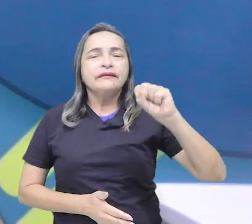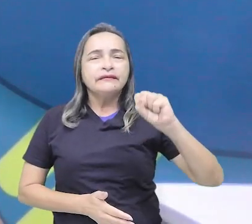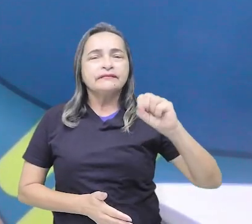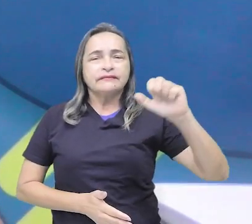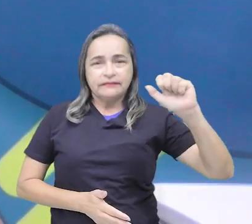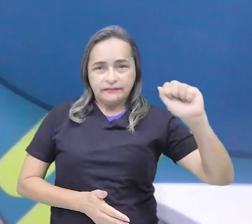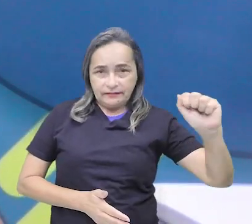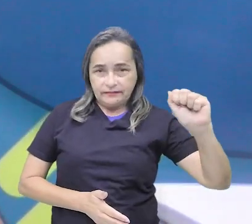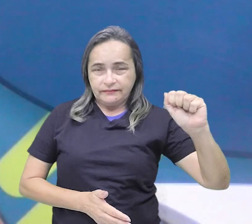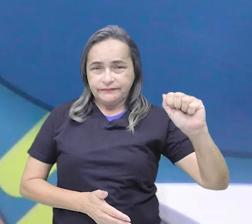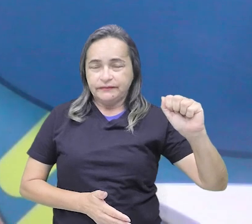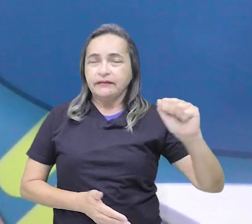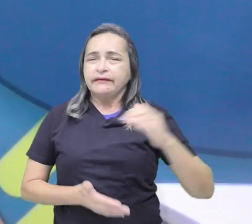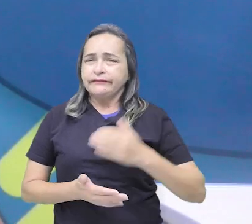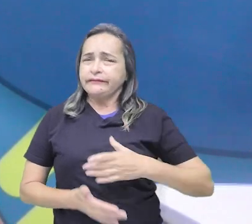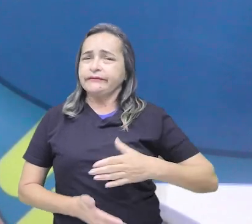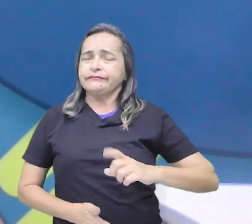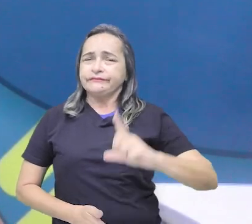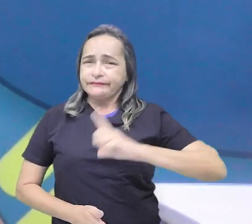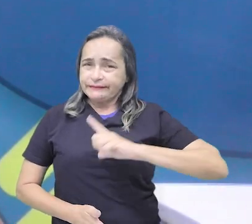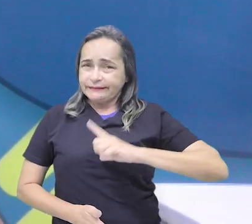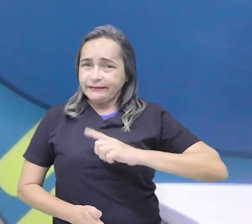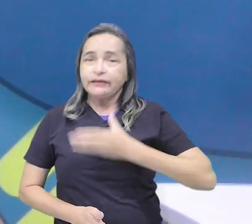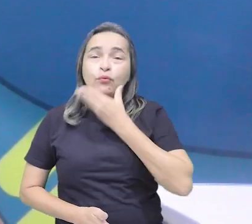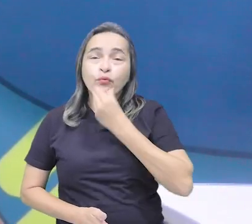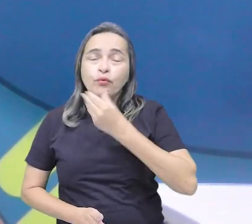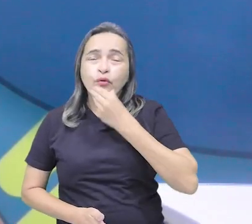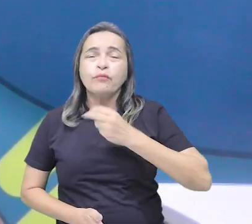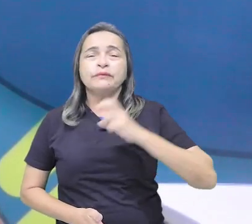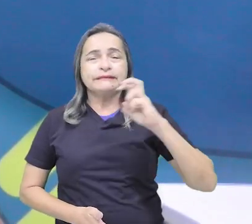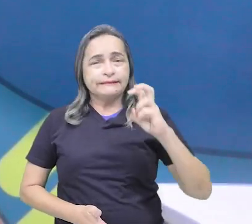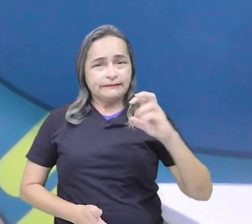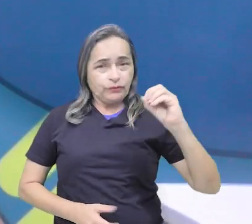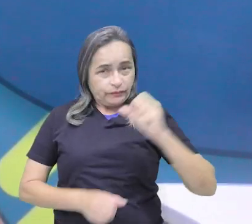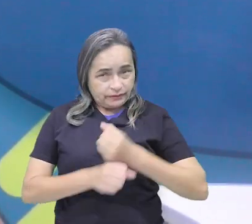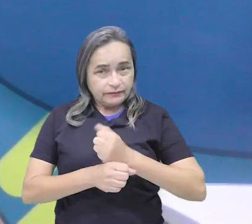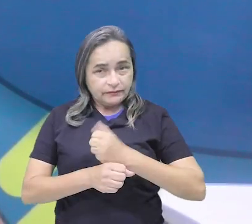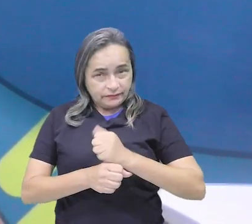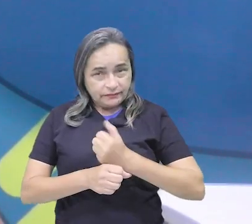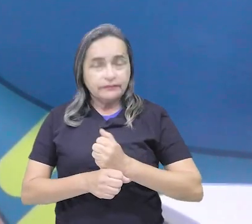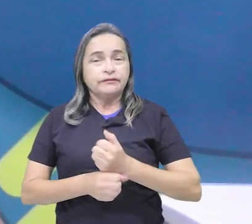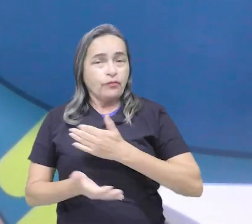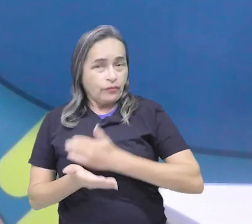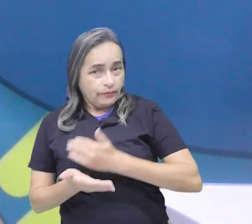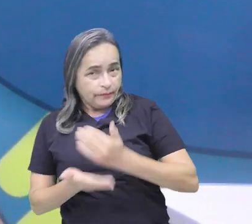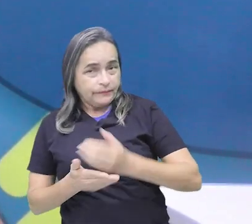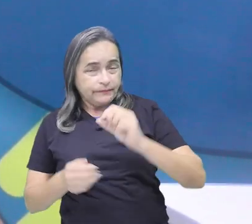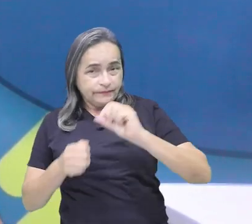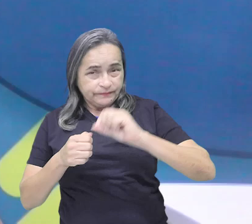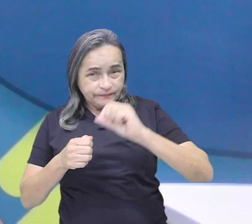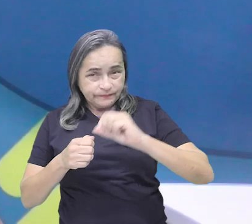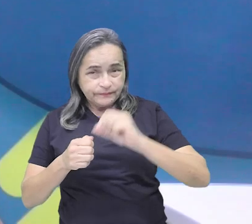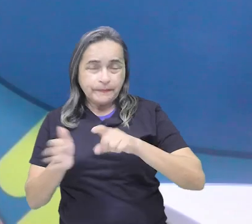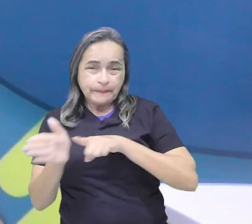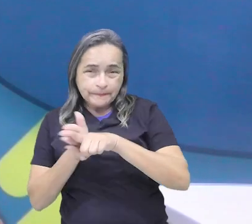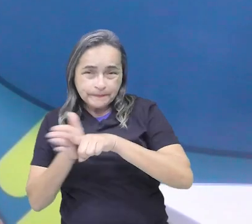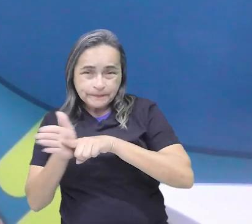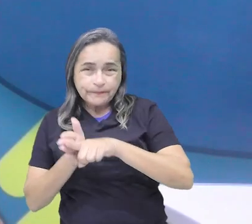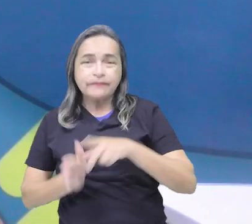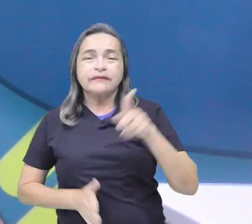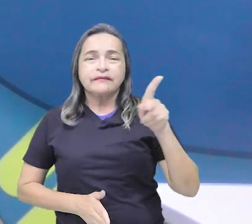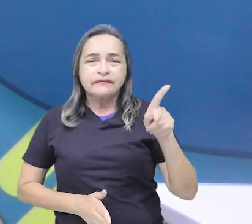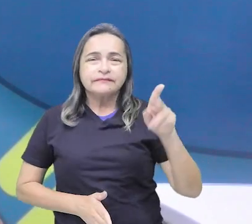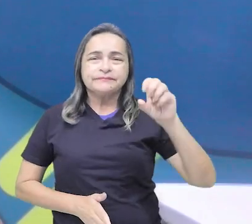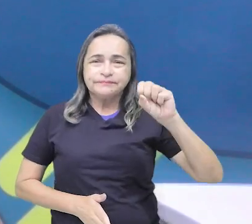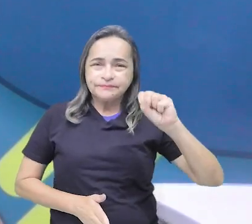anos, o paciente do rastreamento ele começa a fazer o seu exame de PSA. Se sabe que nessa